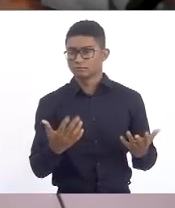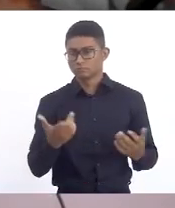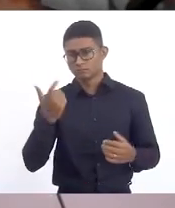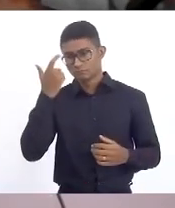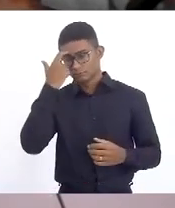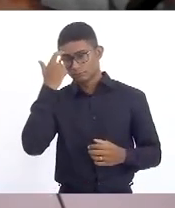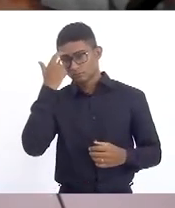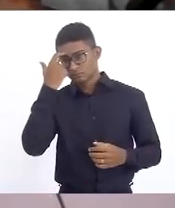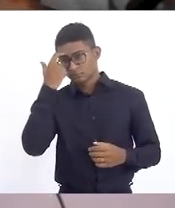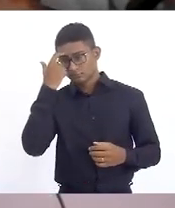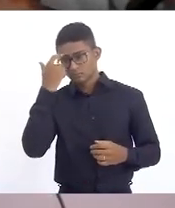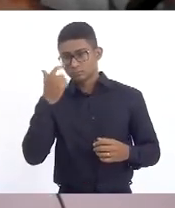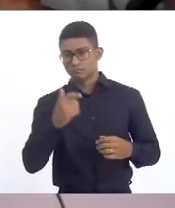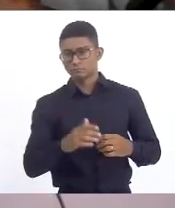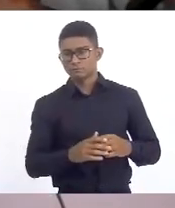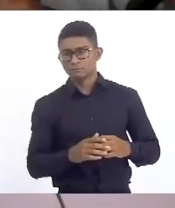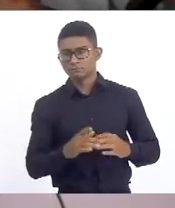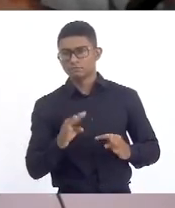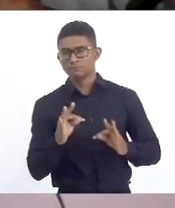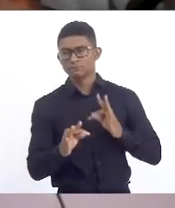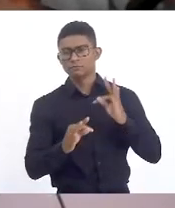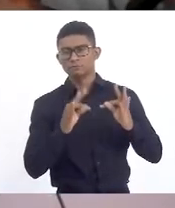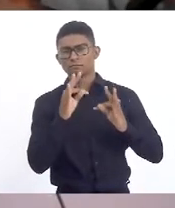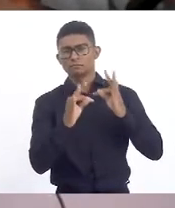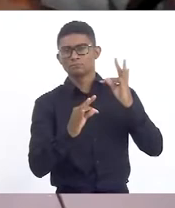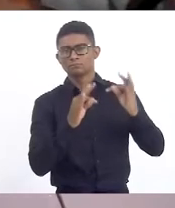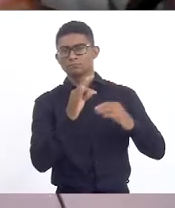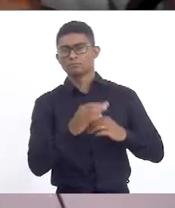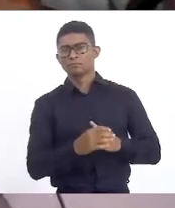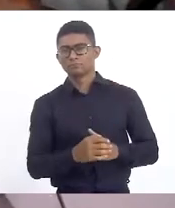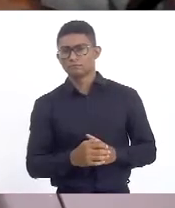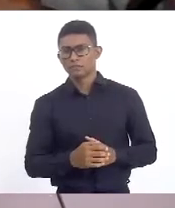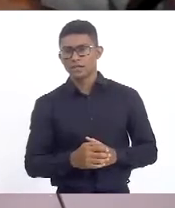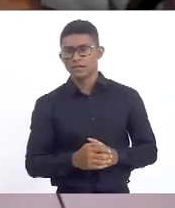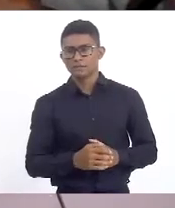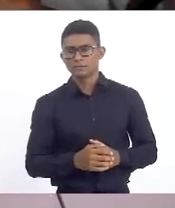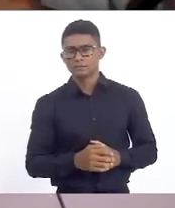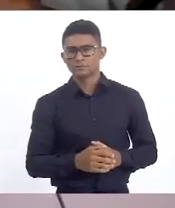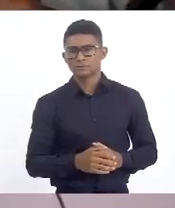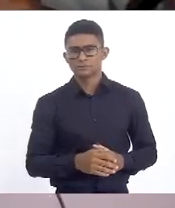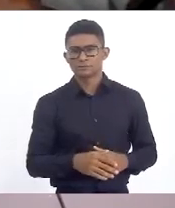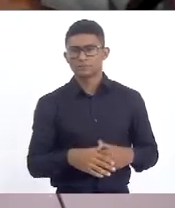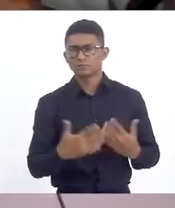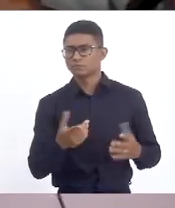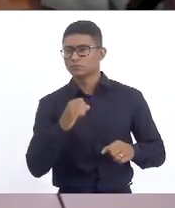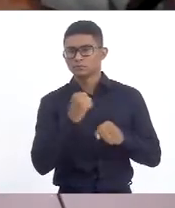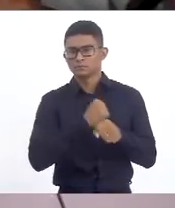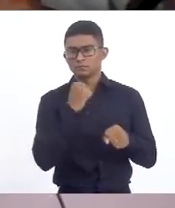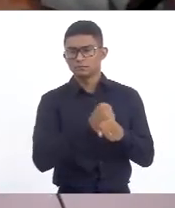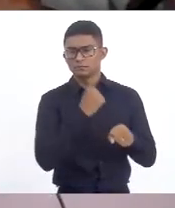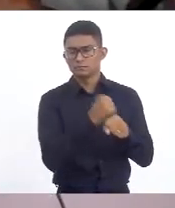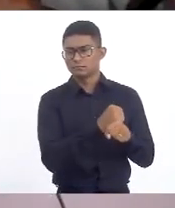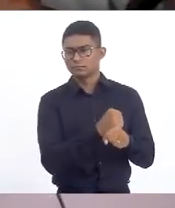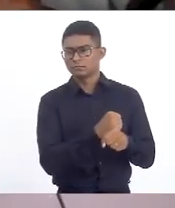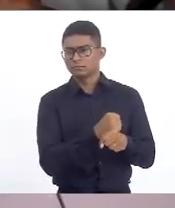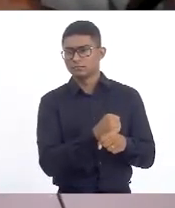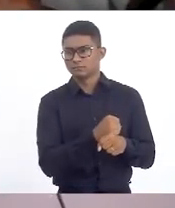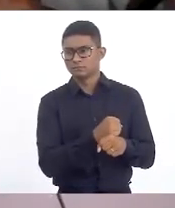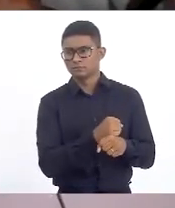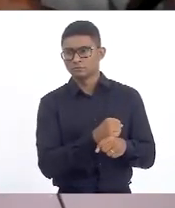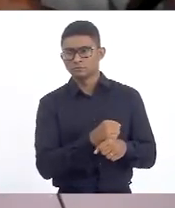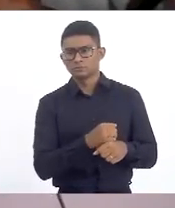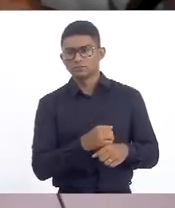Rio, né, que foi, inclusive, esse recurso para fazer essa obra, é um recurso do Comitê Guandu, foi aprovado pelo Comitê